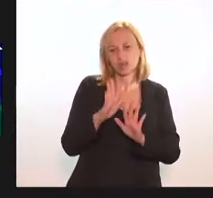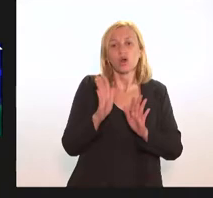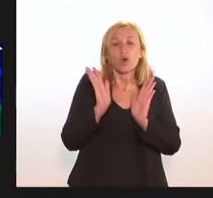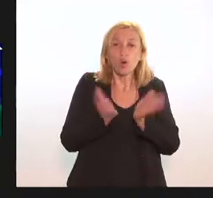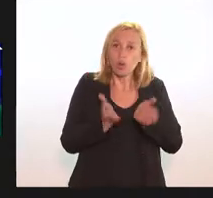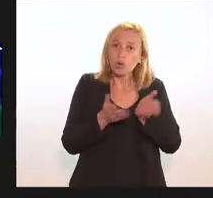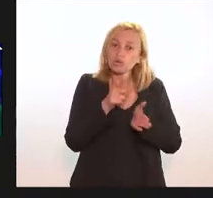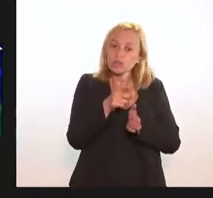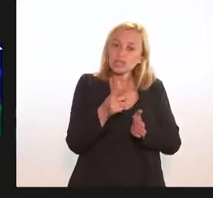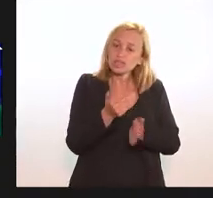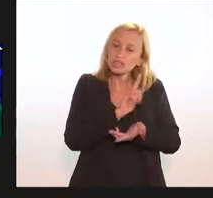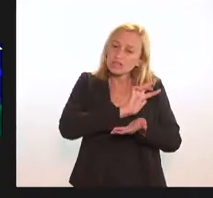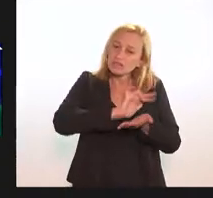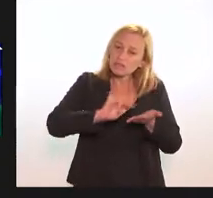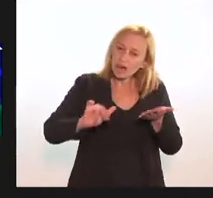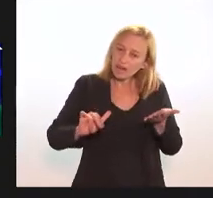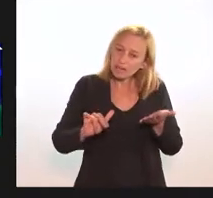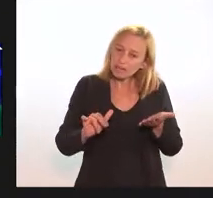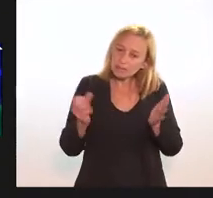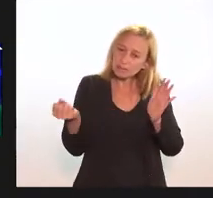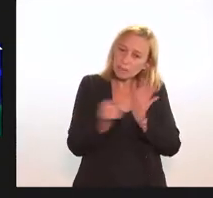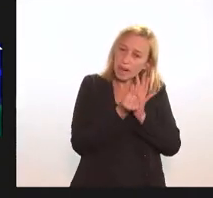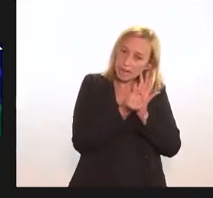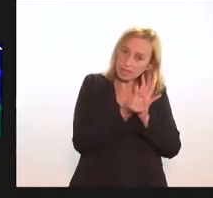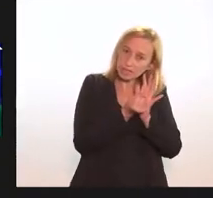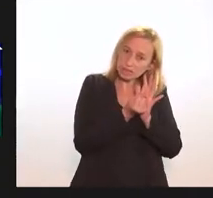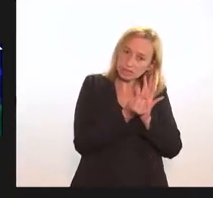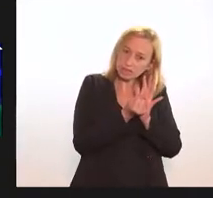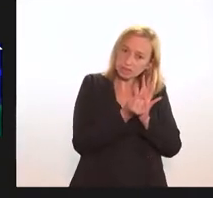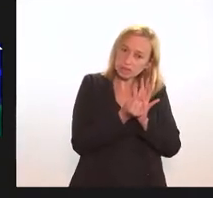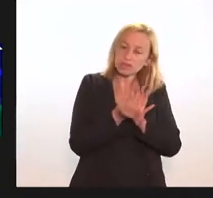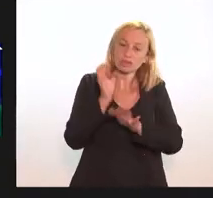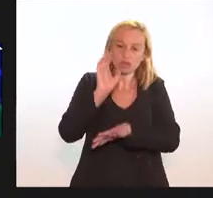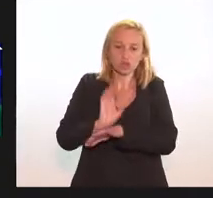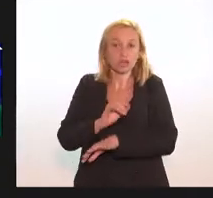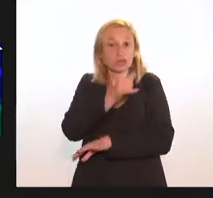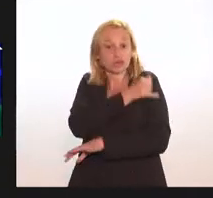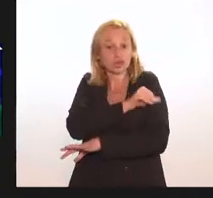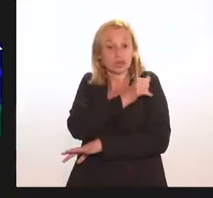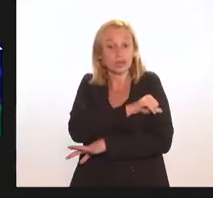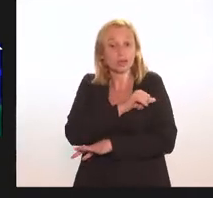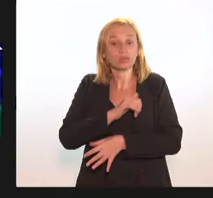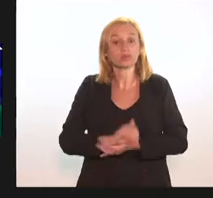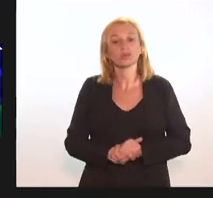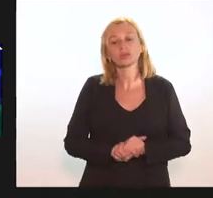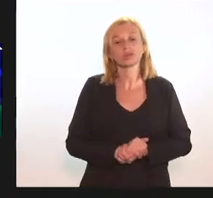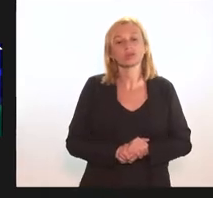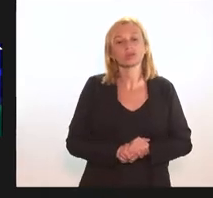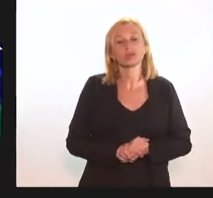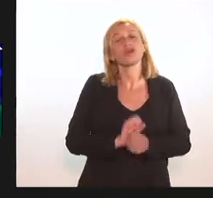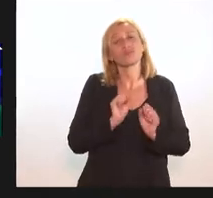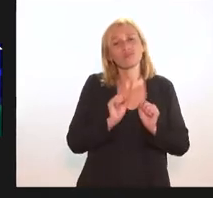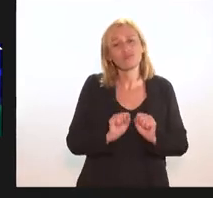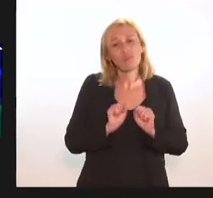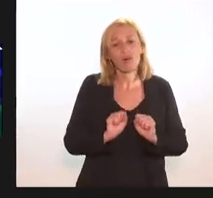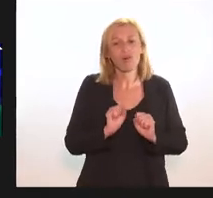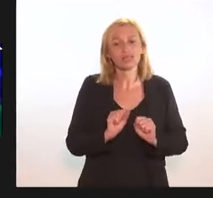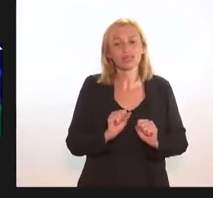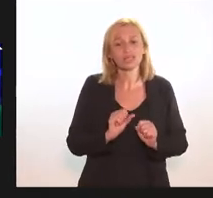tem diversas marcas que são do estado do Rio de Janeiro que podem